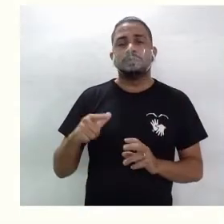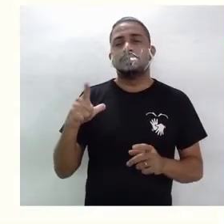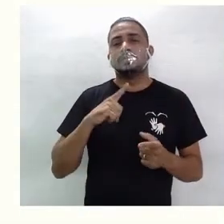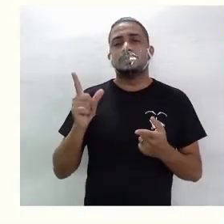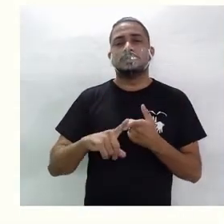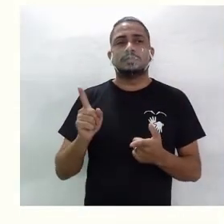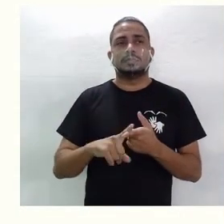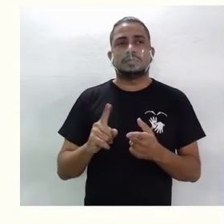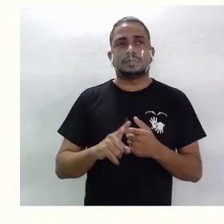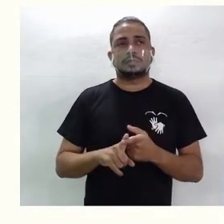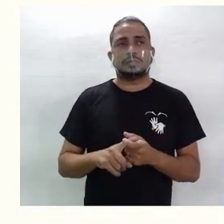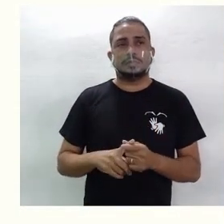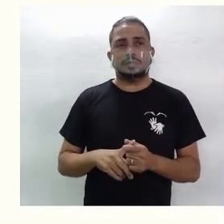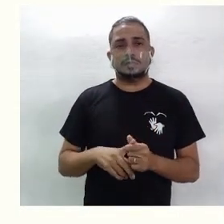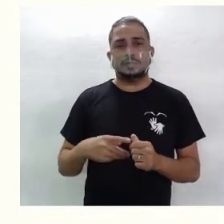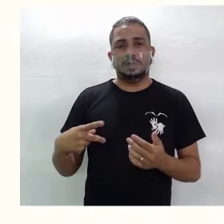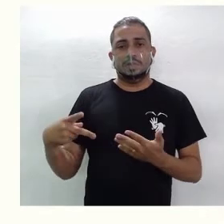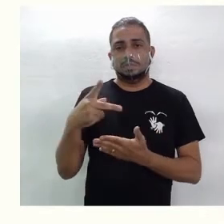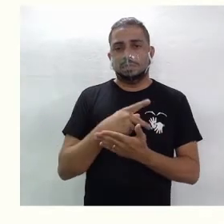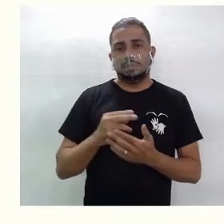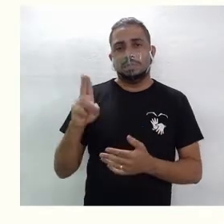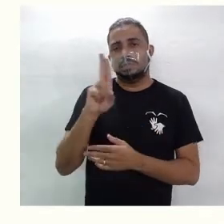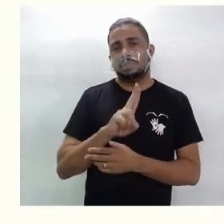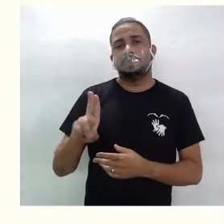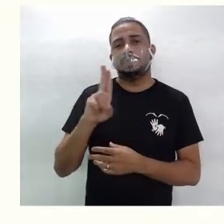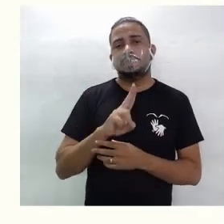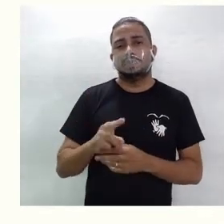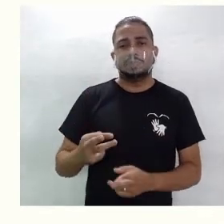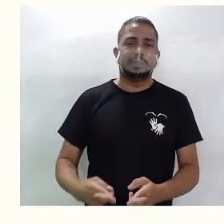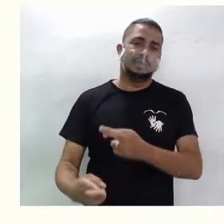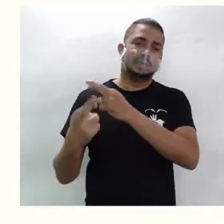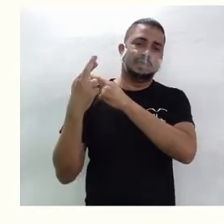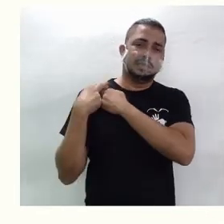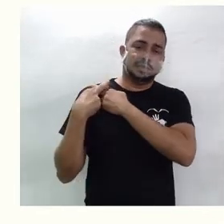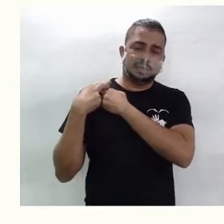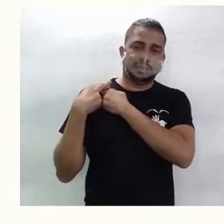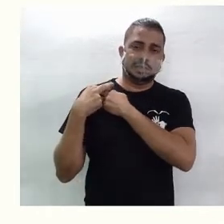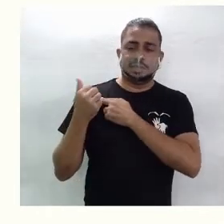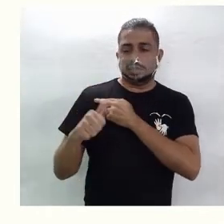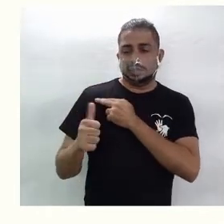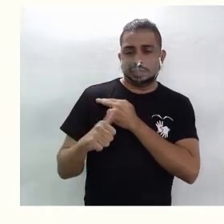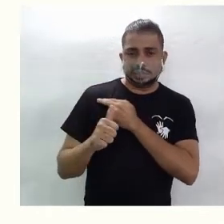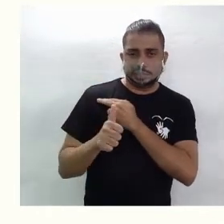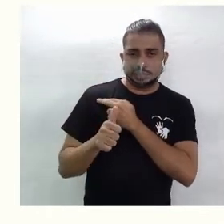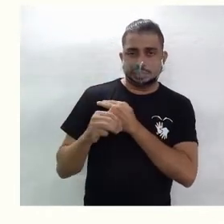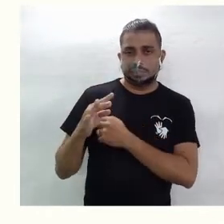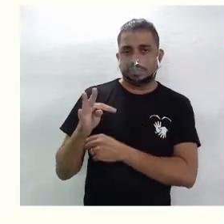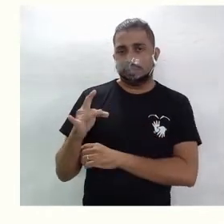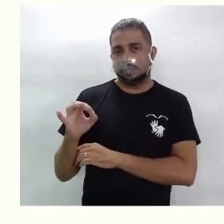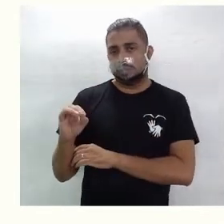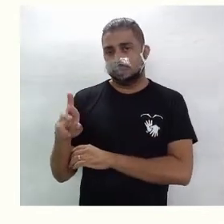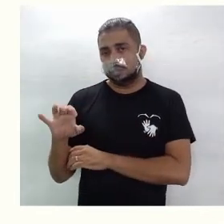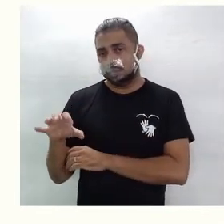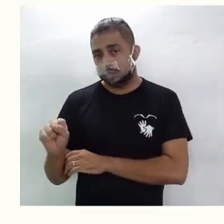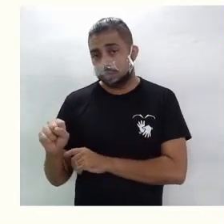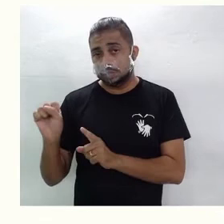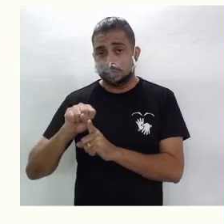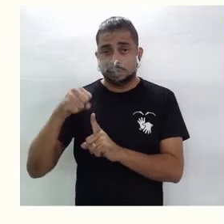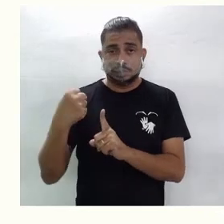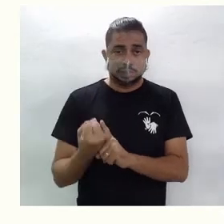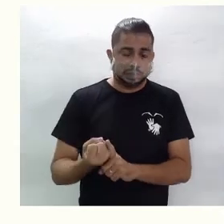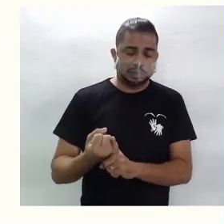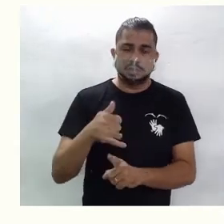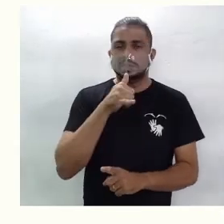os mapas temáticos que são utilizados para representar e analisar fatores sociais, tá?